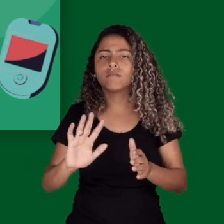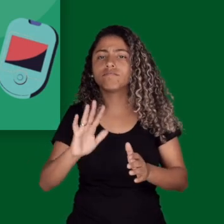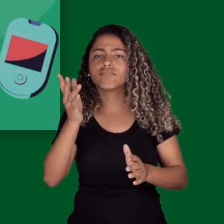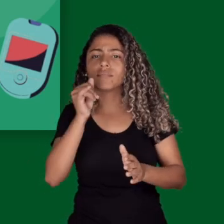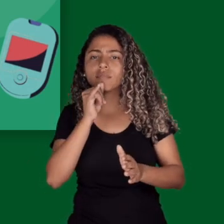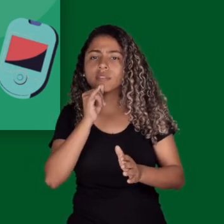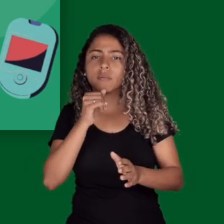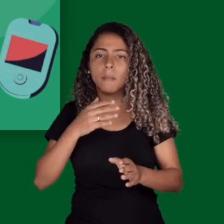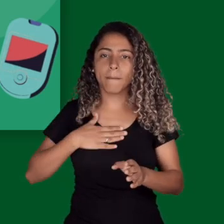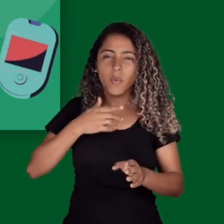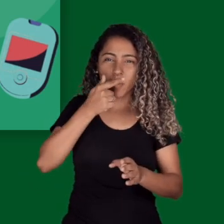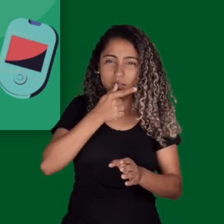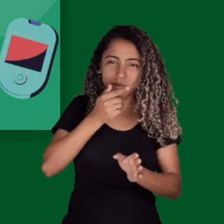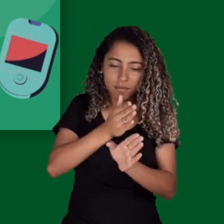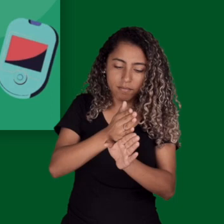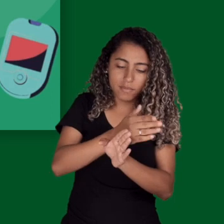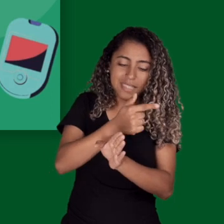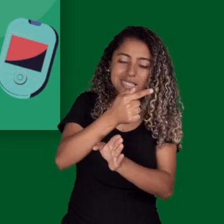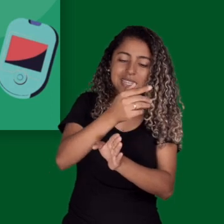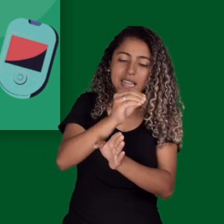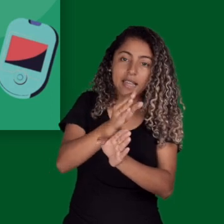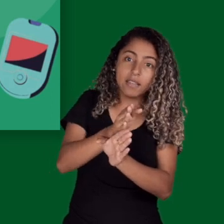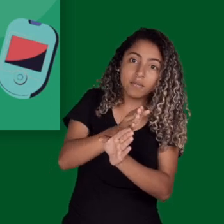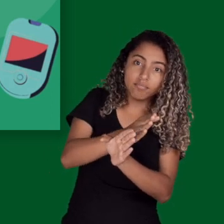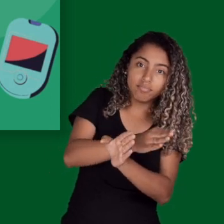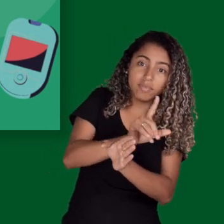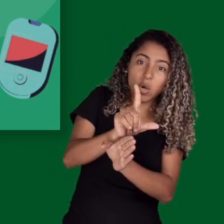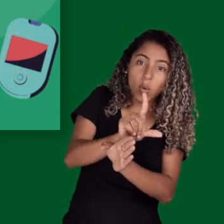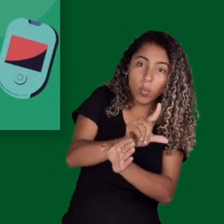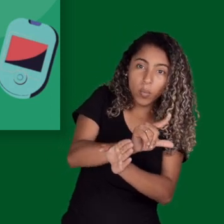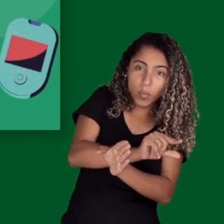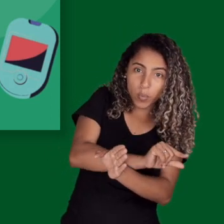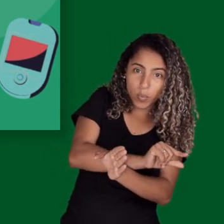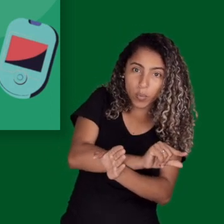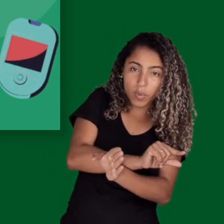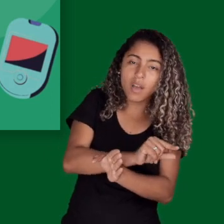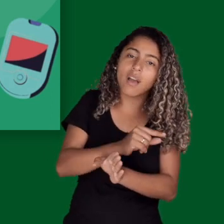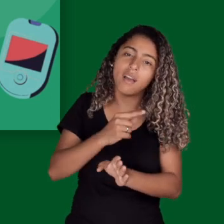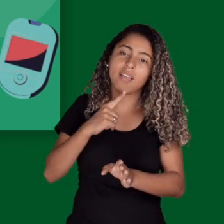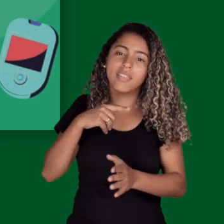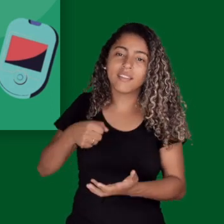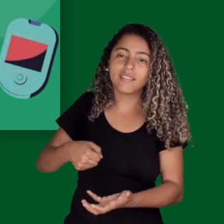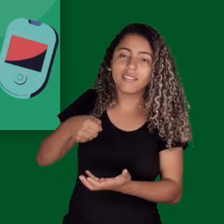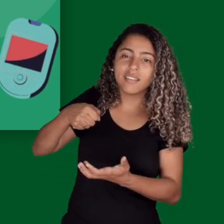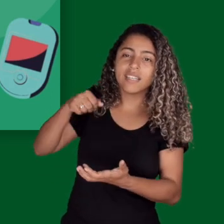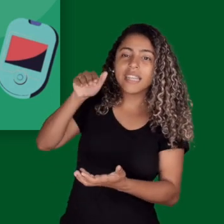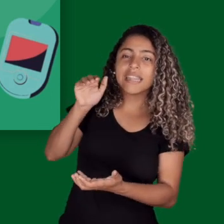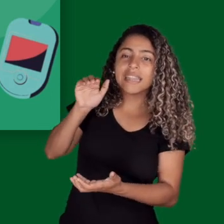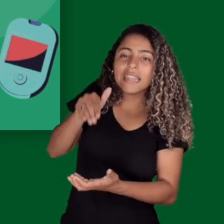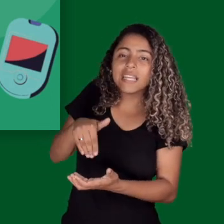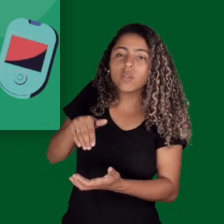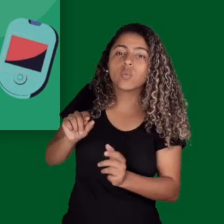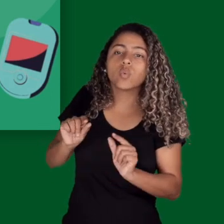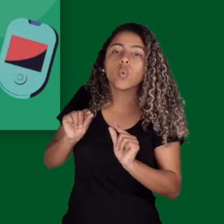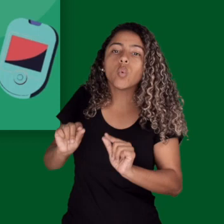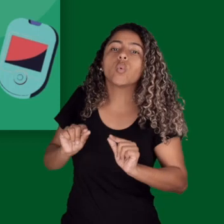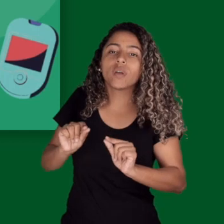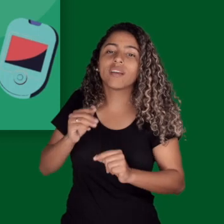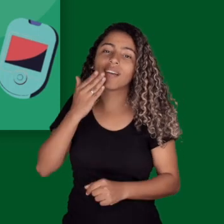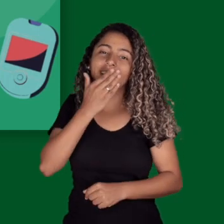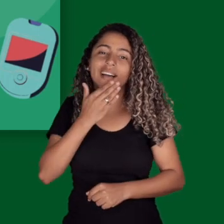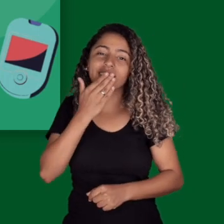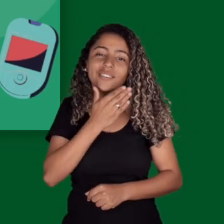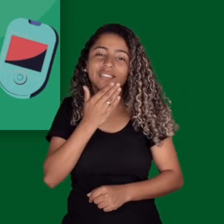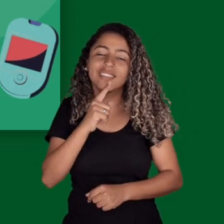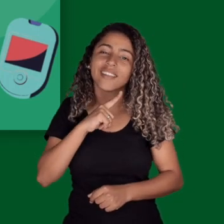valor baixo, abaixo de 70, que foi aquele slide que a gente falou da hipoglicemia, eu já estou aqui com o meu kit,